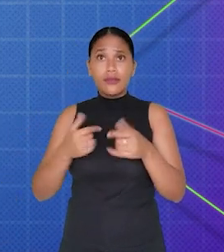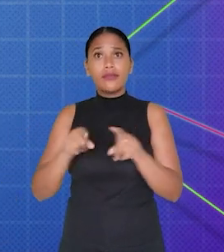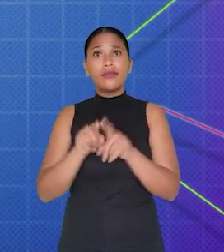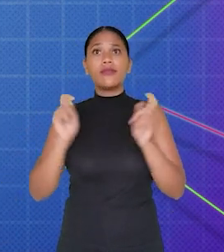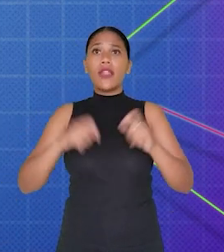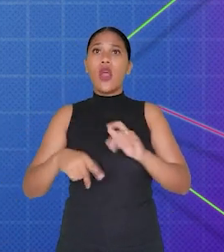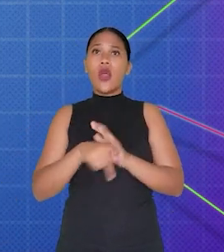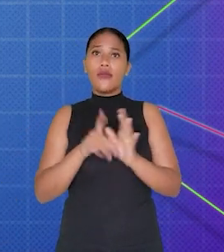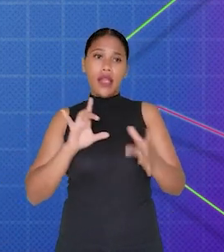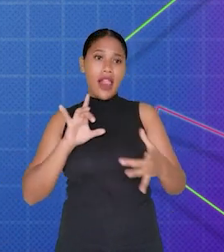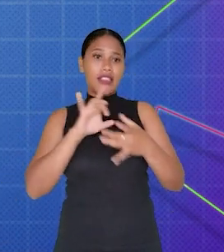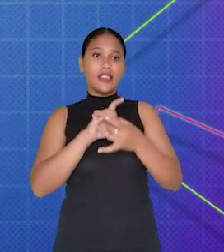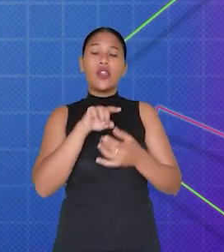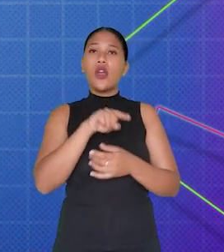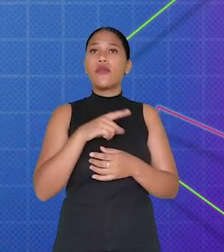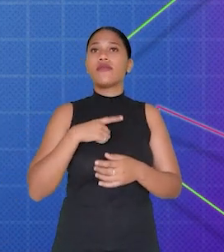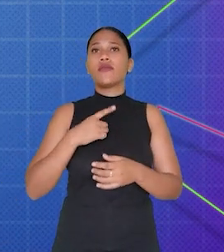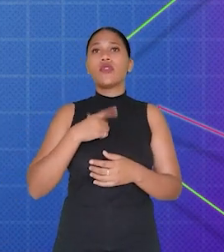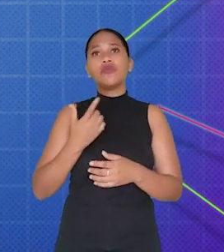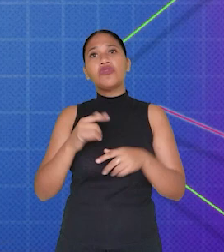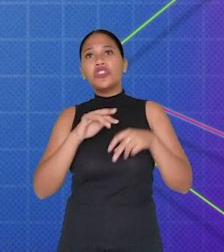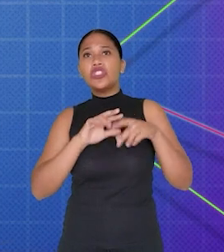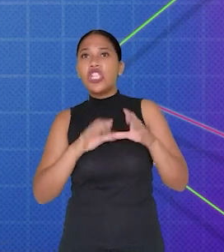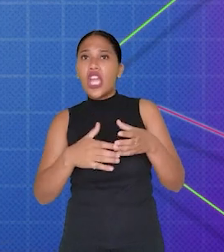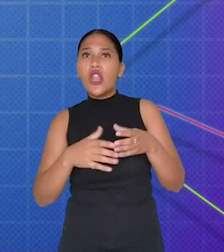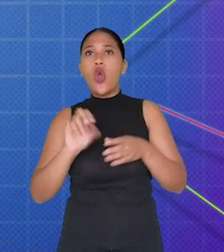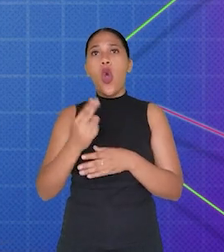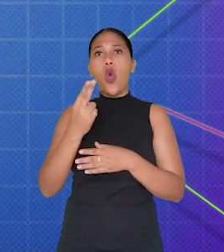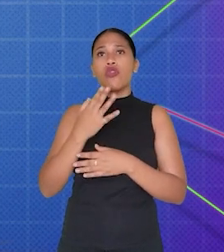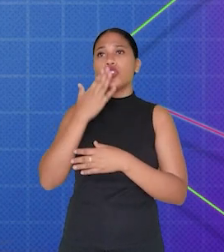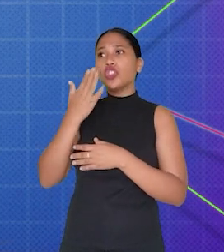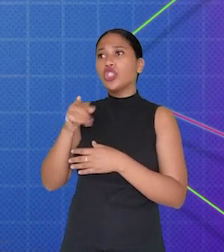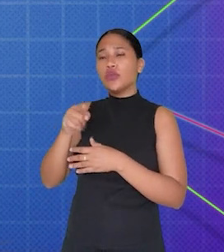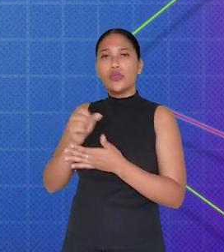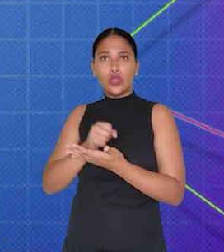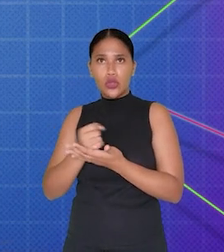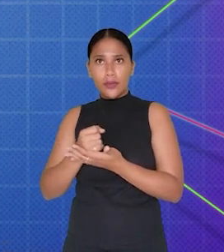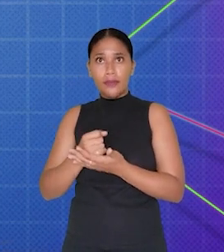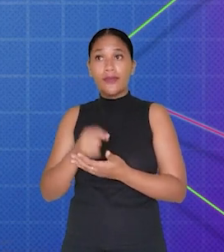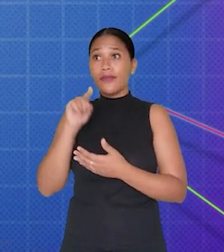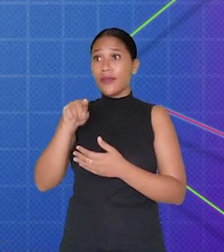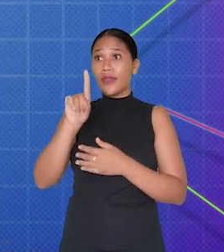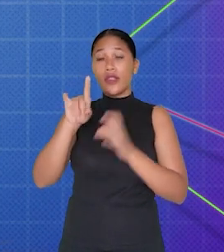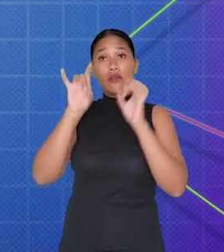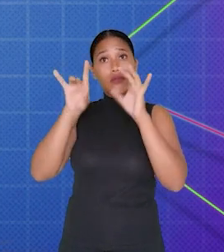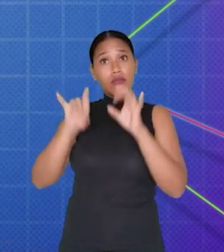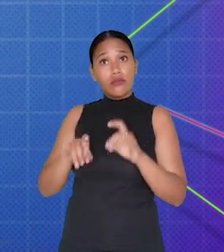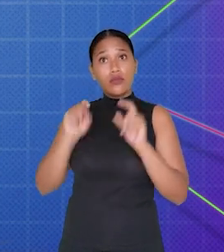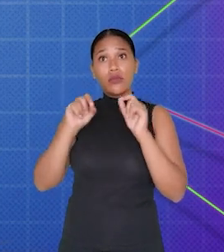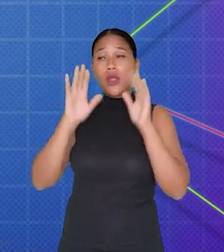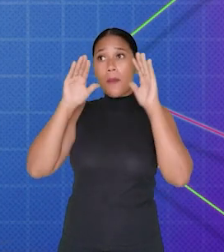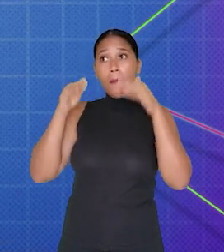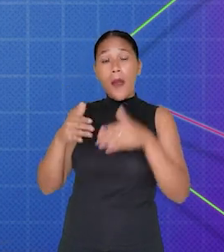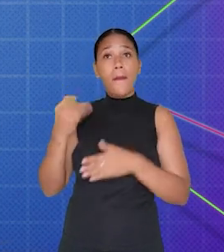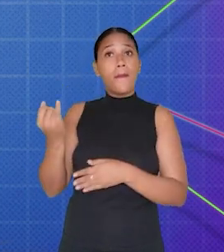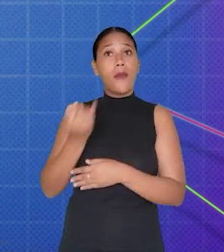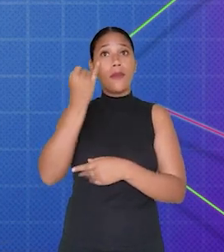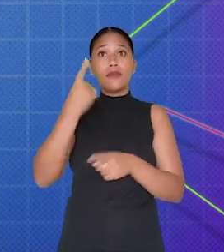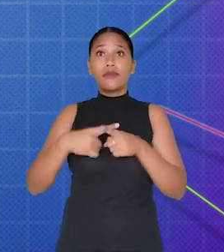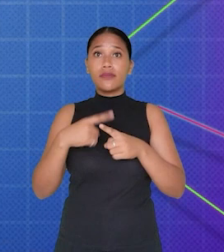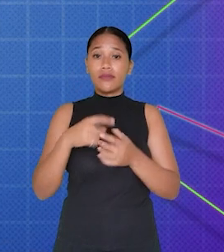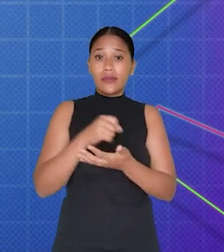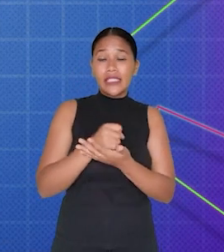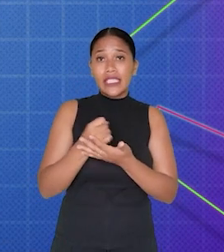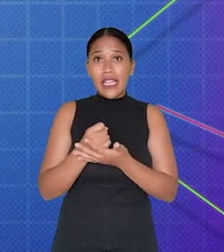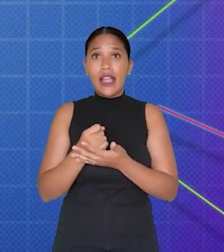compreender as expectativas dos jogadores em relação a um determinado gênero ou estilo de jogo. Isso é especialmente importante quando